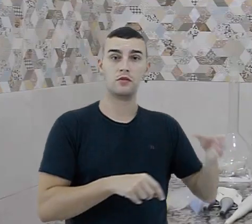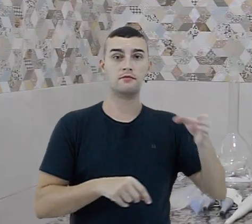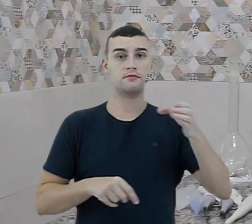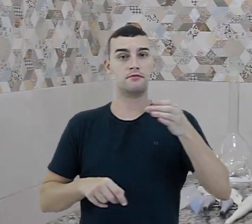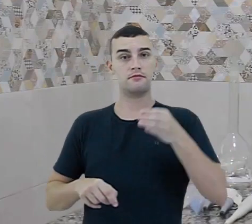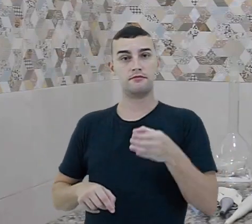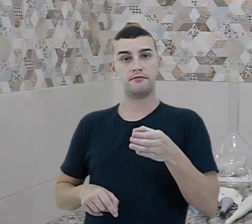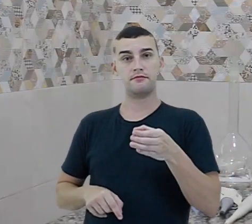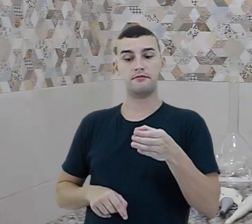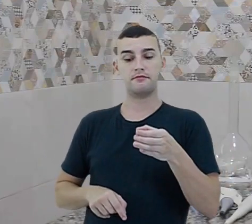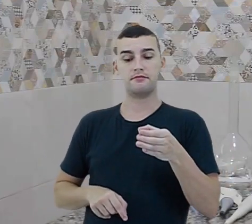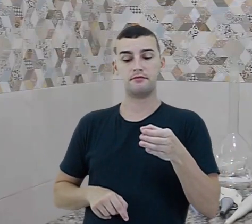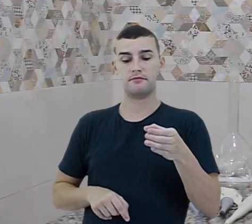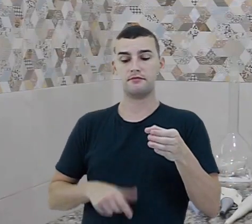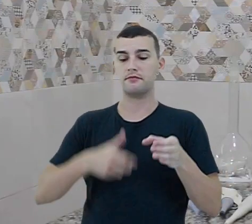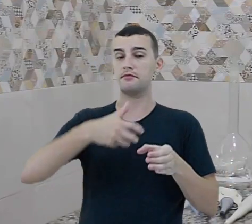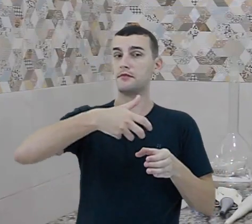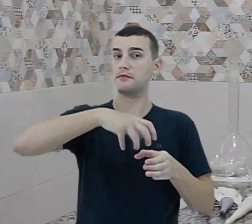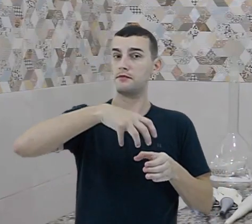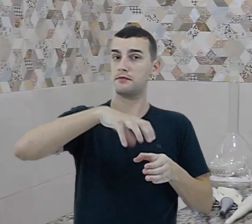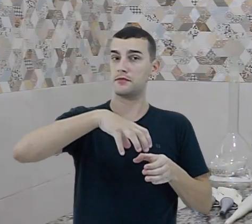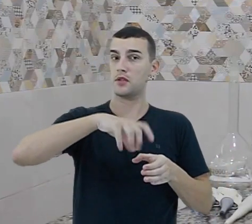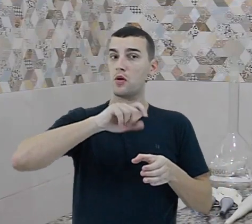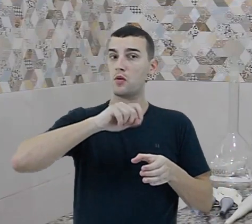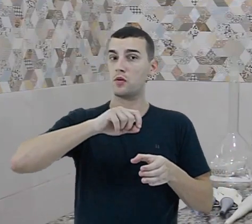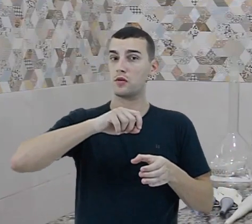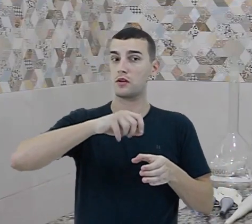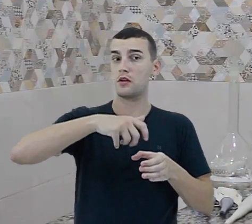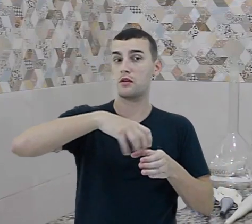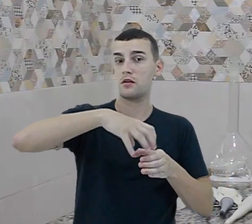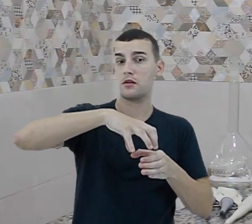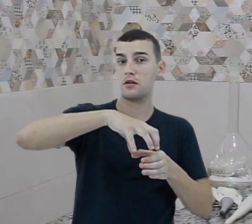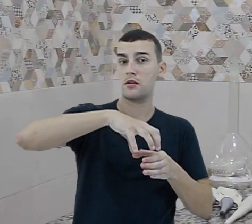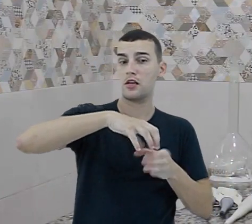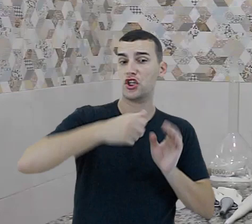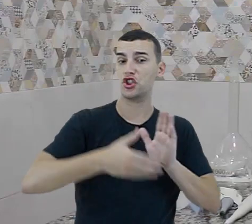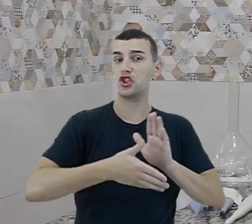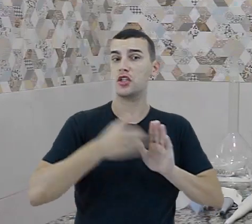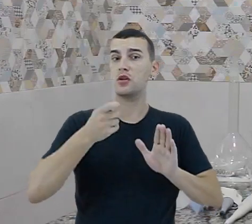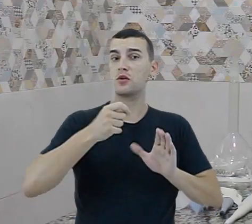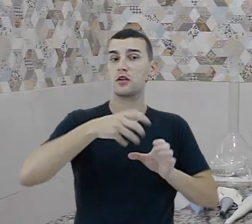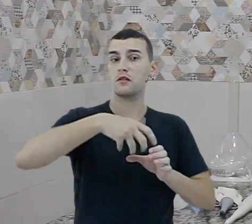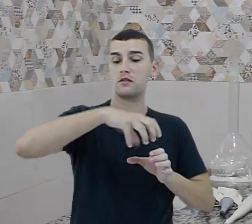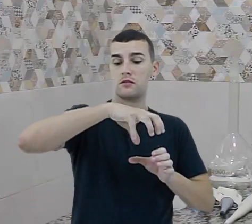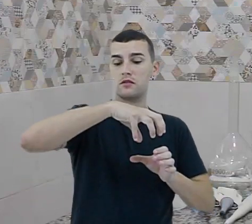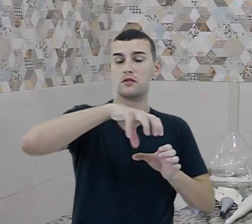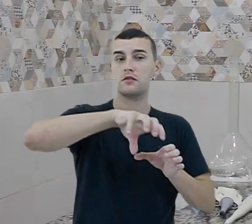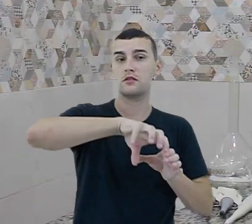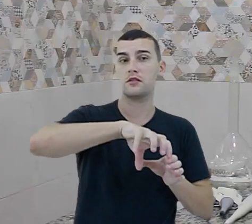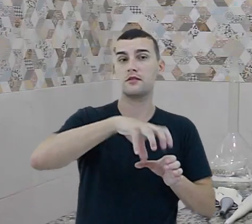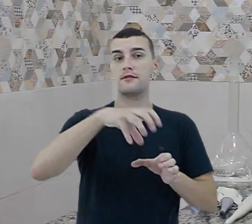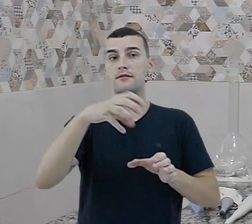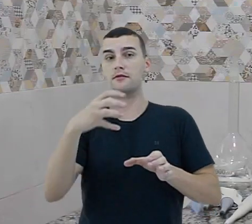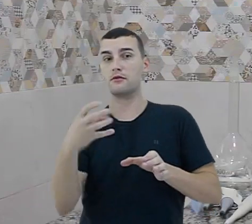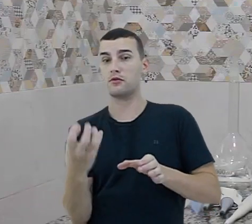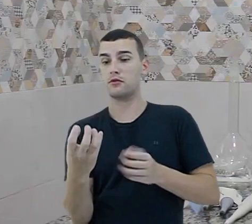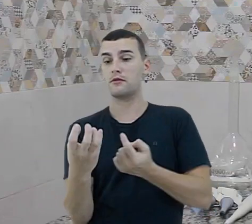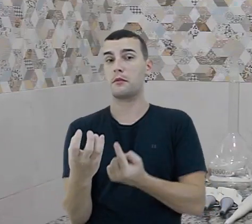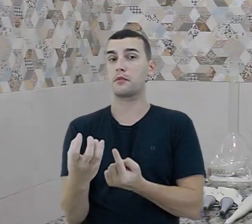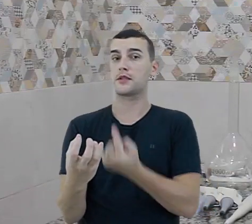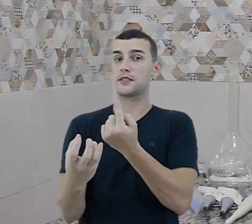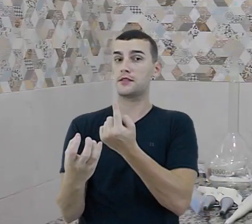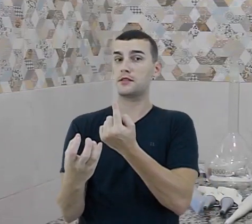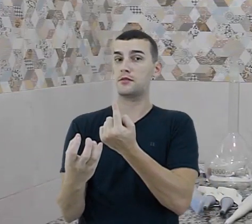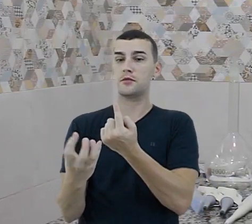vai acondicionar essa solução que eu fiz, certo? Lembrando que sempre quando eu tiro a rosca, eu